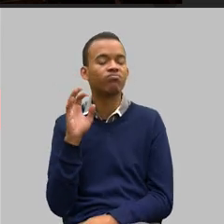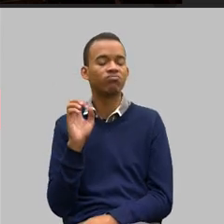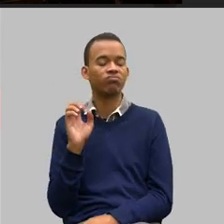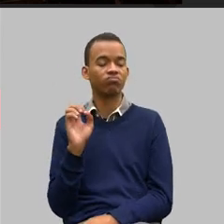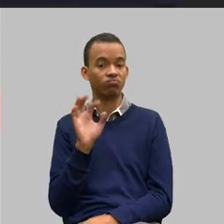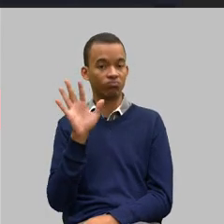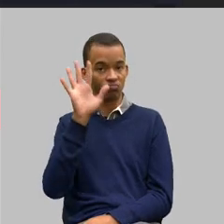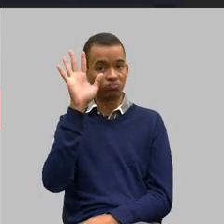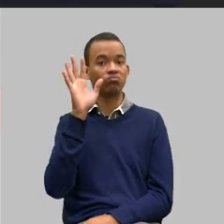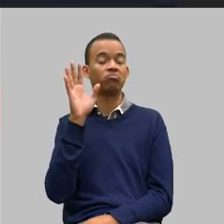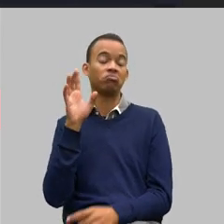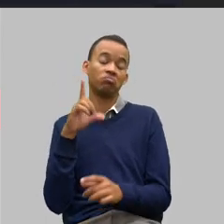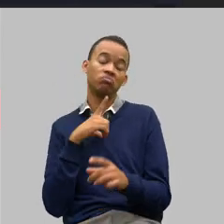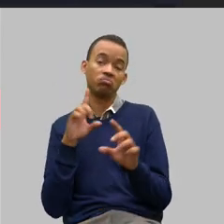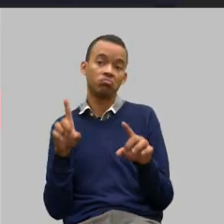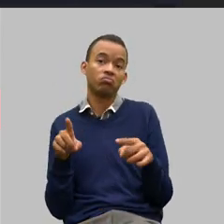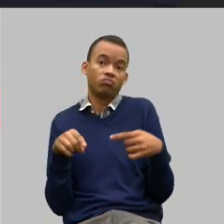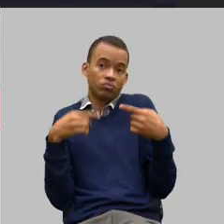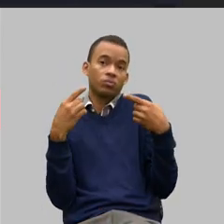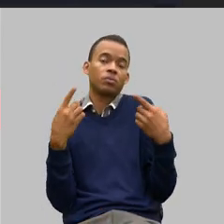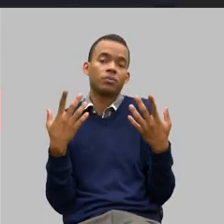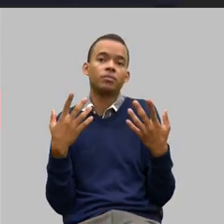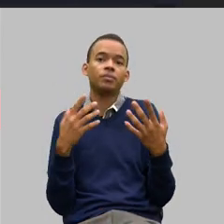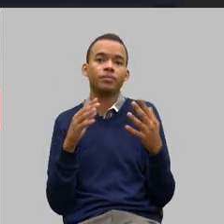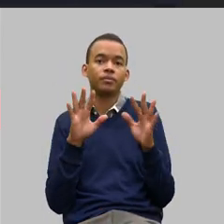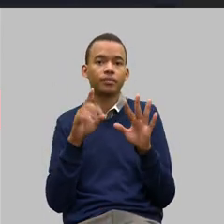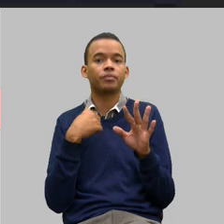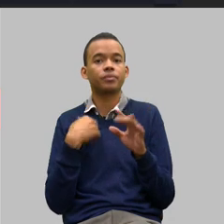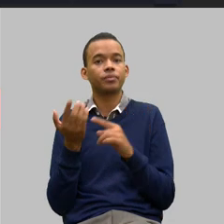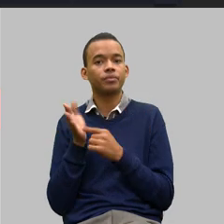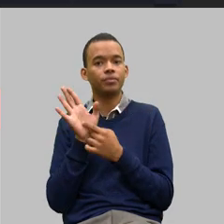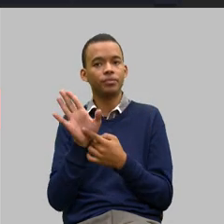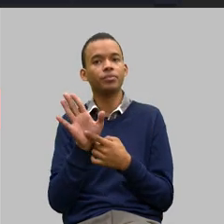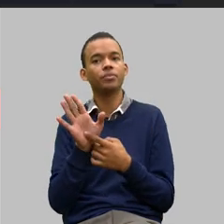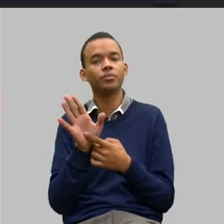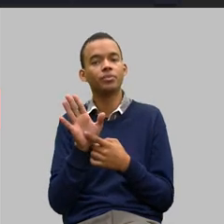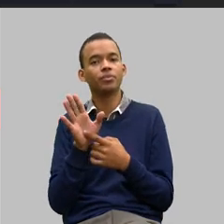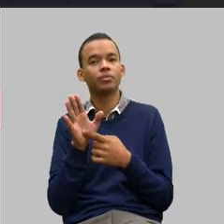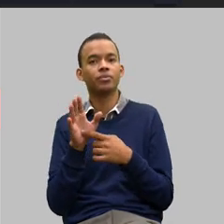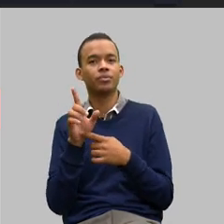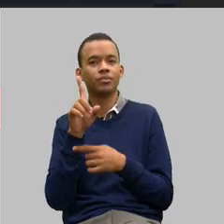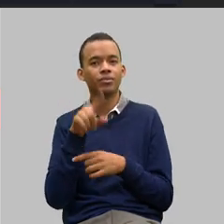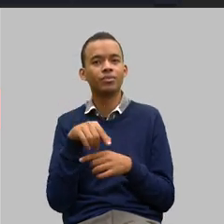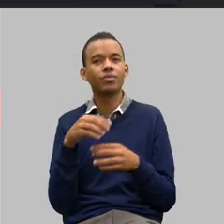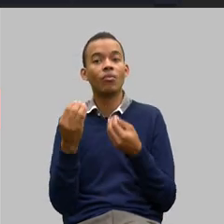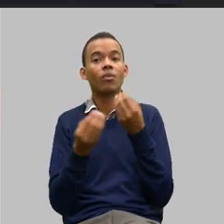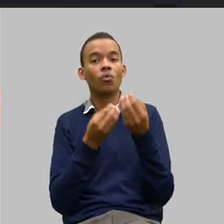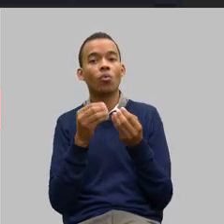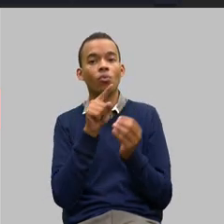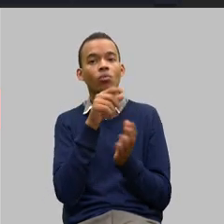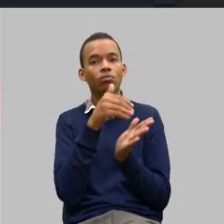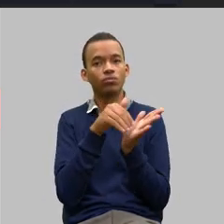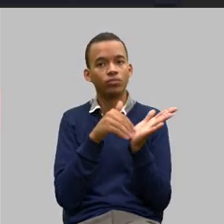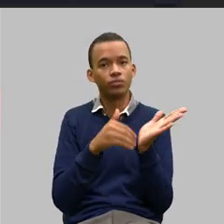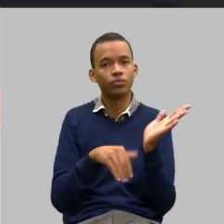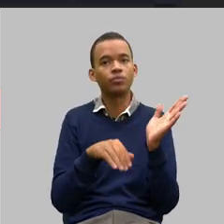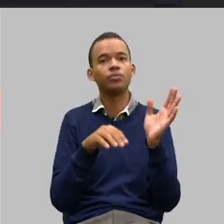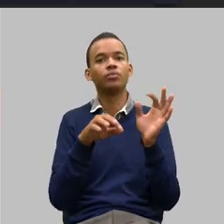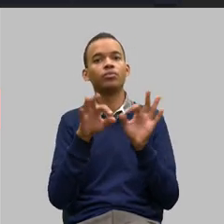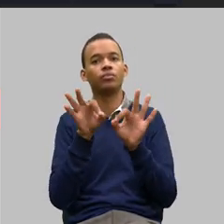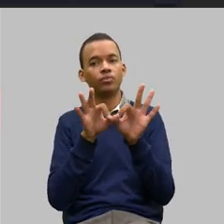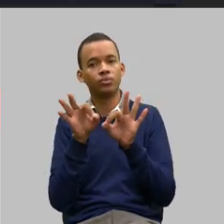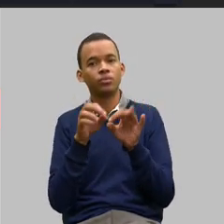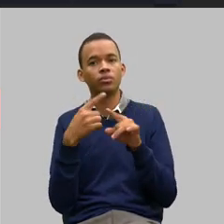agenda e aí eh eu trago aqui um pouco até o é um pouco o formato como a secretaria tá organizada Né desde a reforma